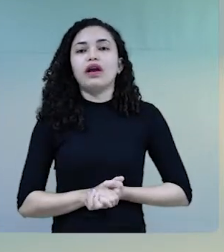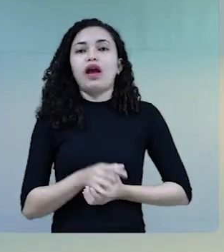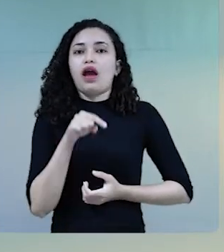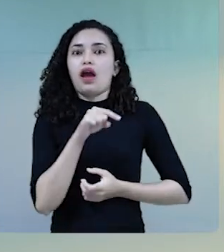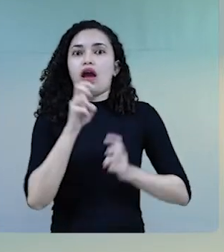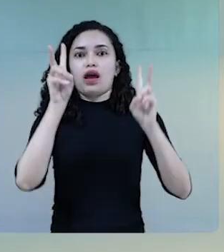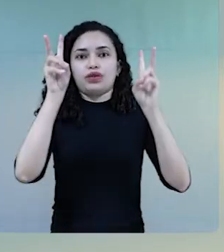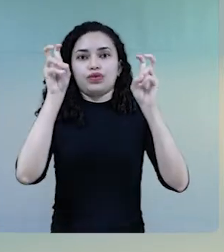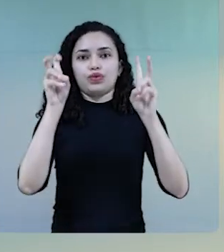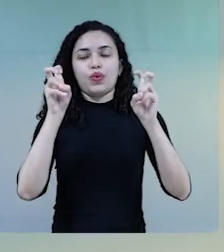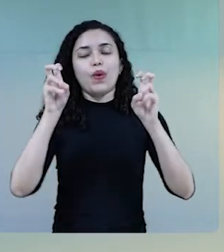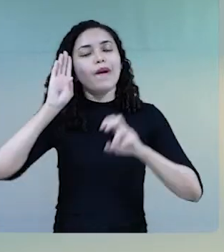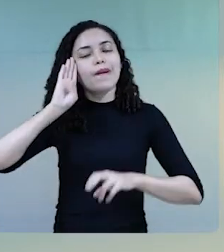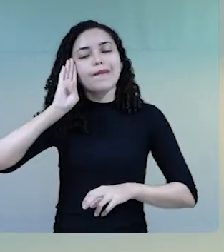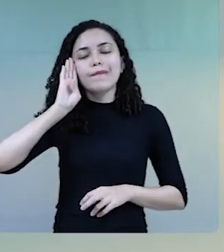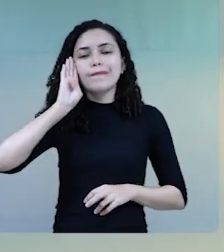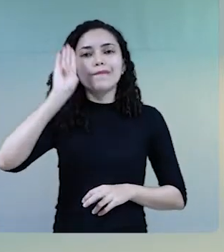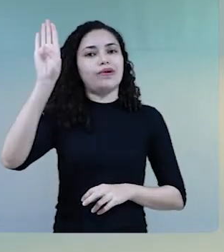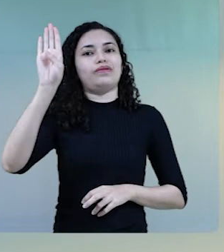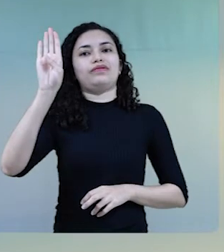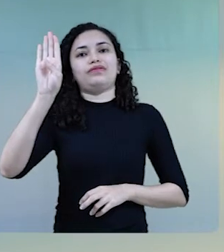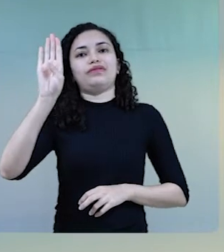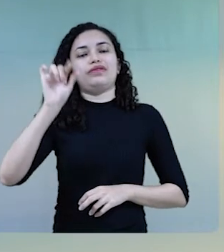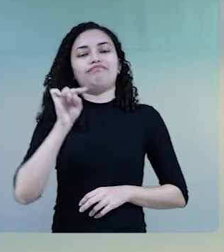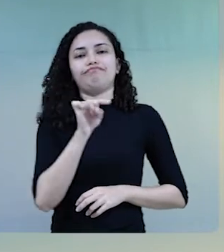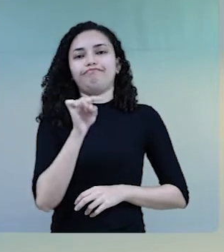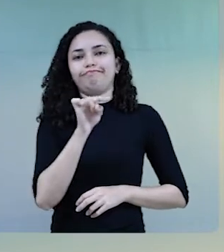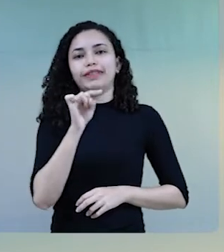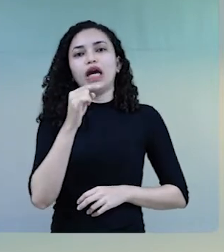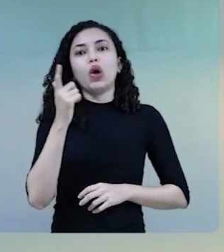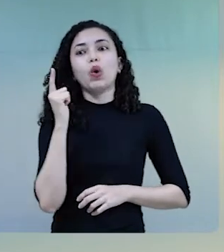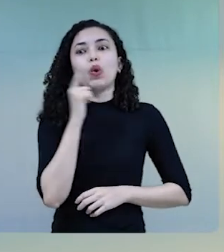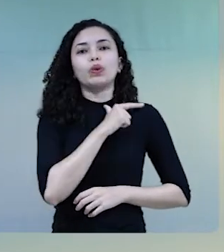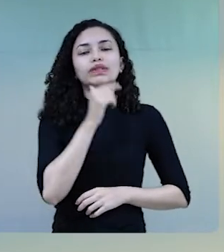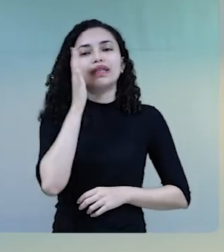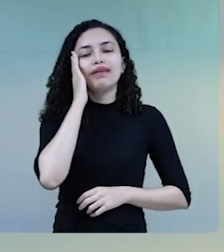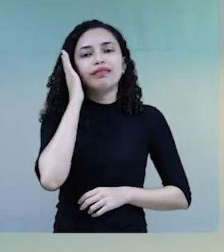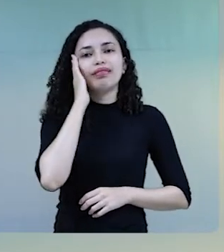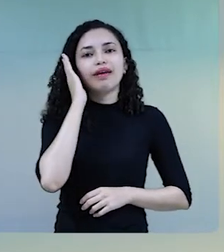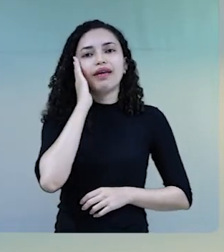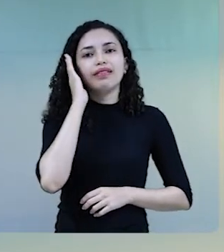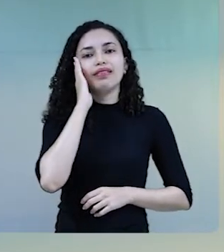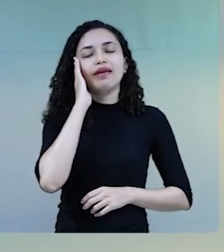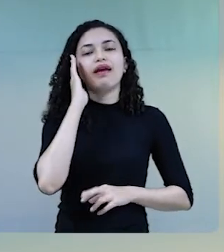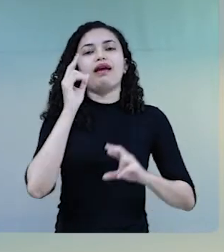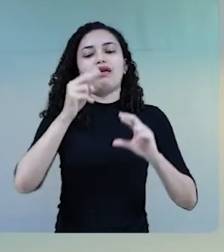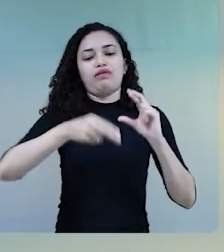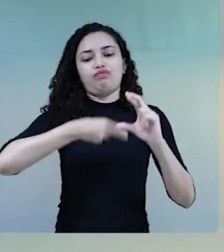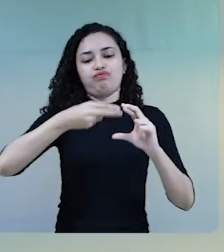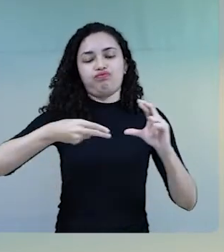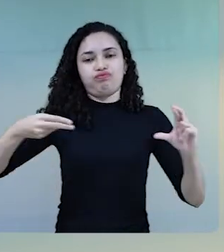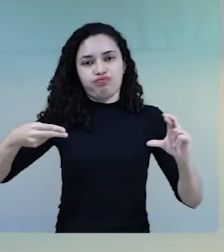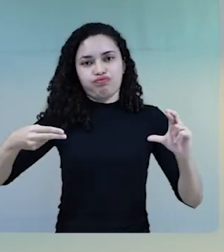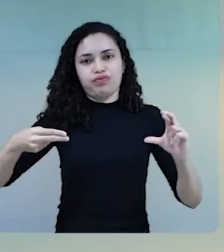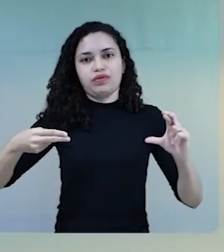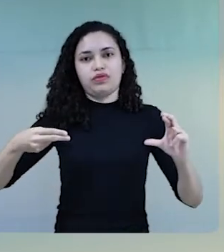ele é fundamental, pessoal, para o entendimento de resistores é a parte de potência e energia.